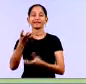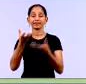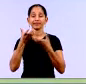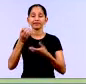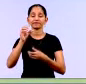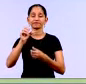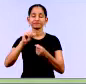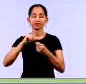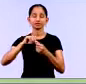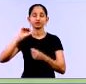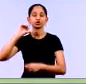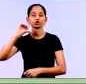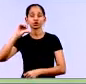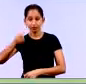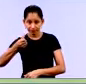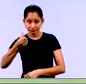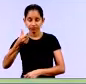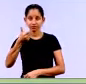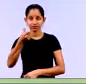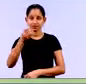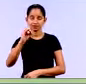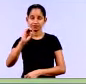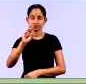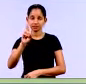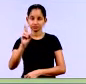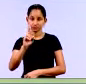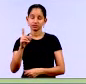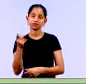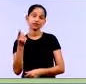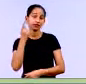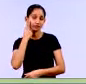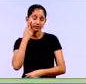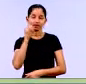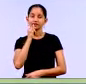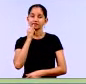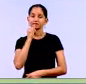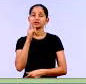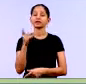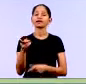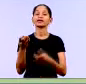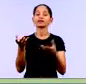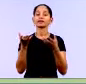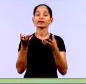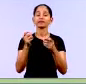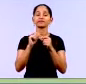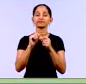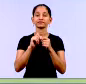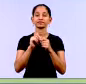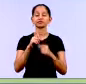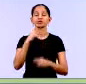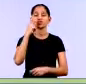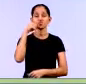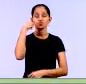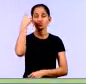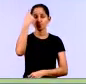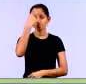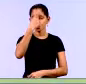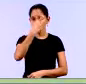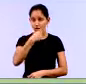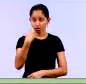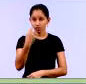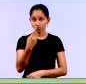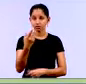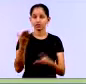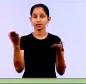9.600 unidades para determinado mês. O produto ômega 7 exige 1 hora e 1 de mão